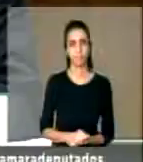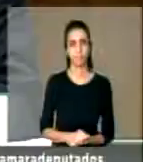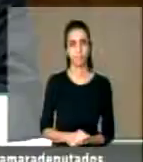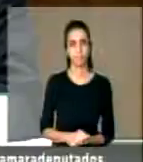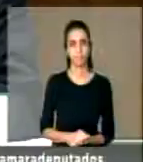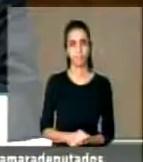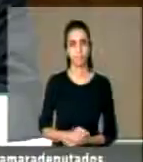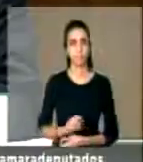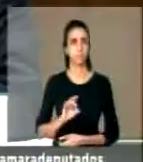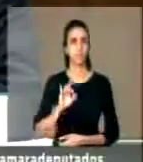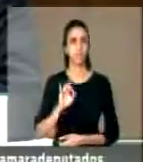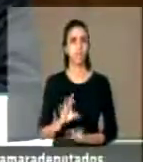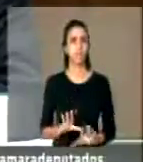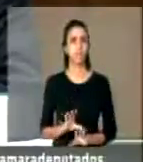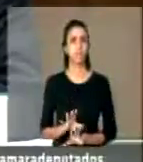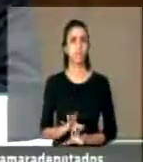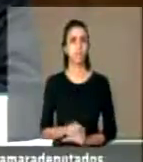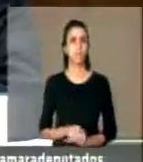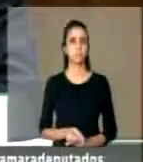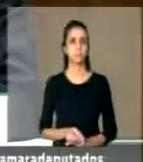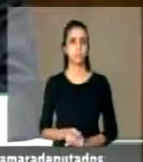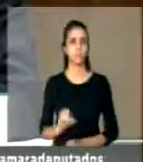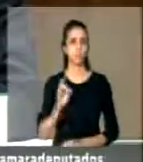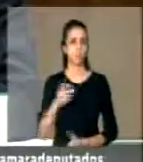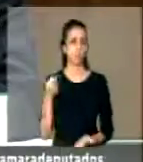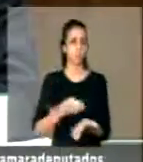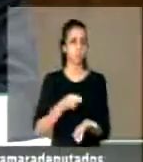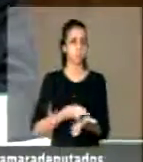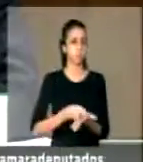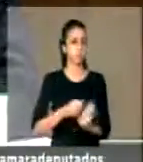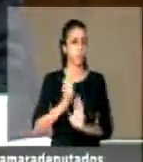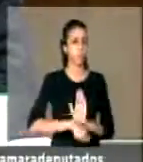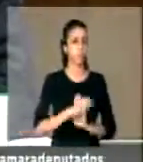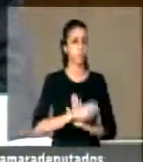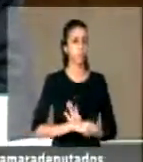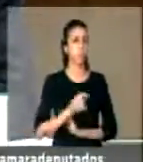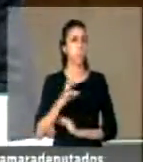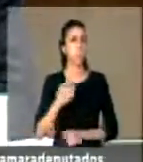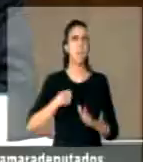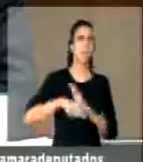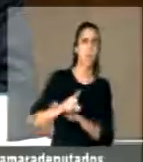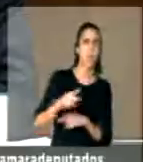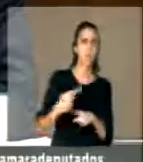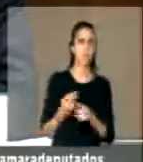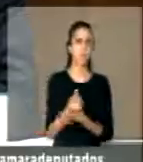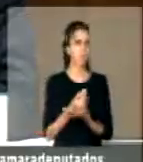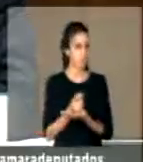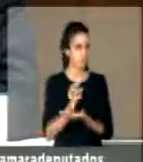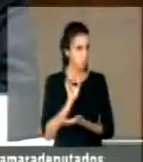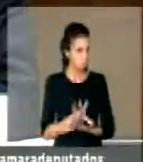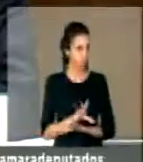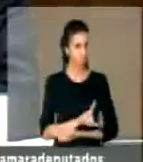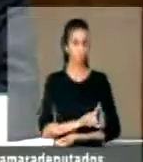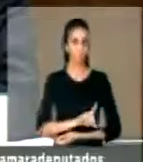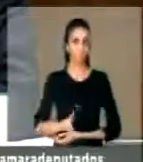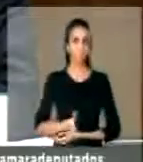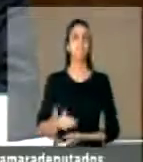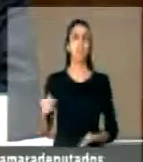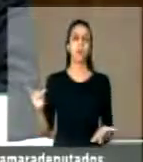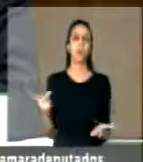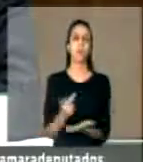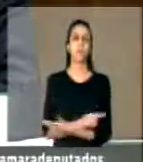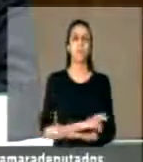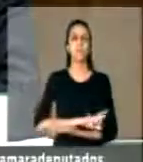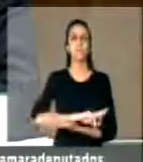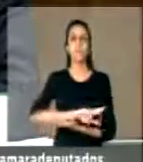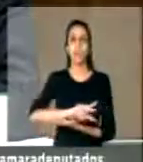uma indisposição contra a pesada imposição tributária, uma mera revolta fiscal, como se viu em outras tantas